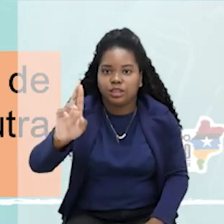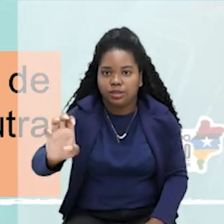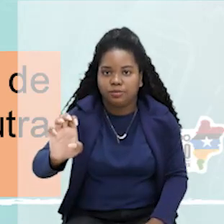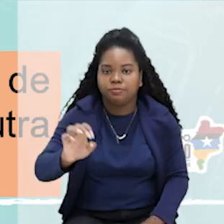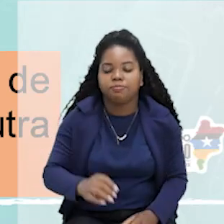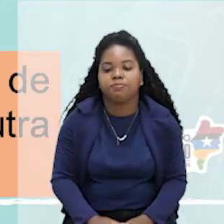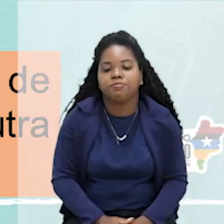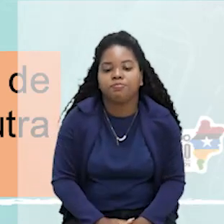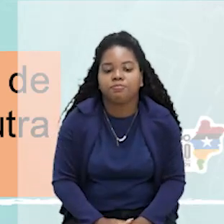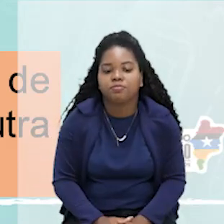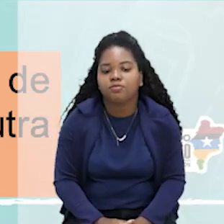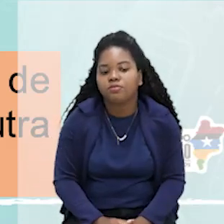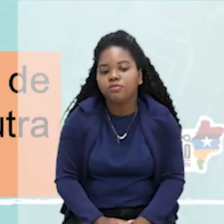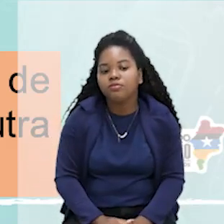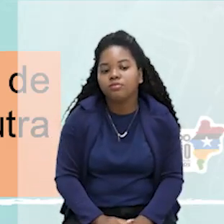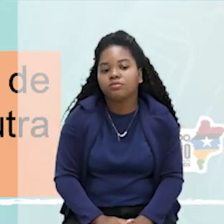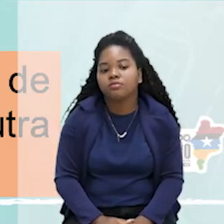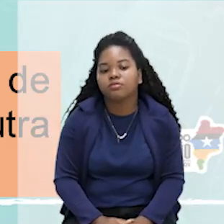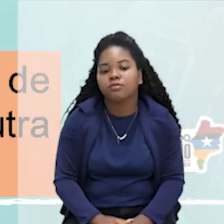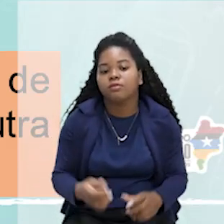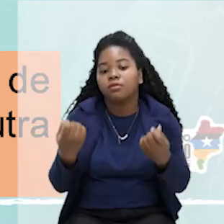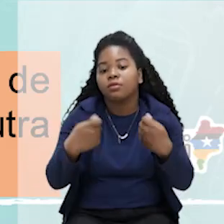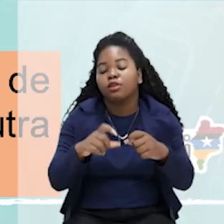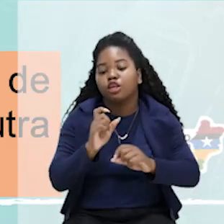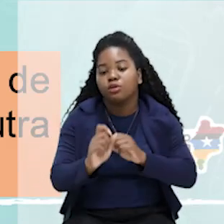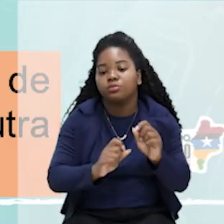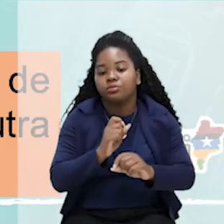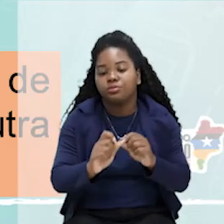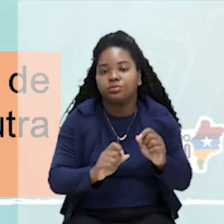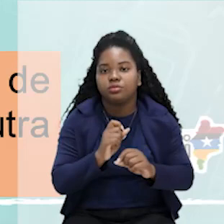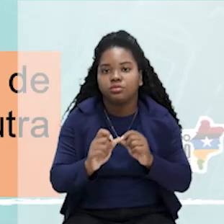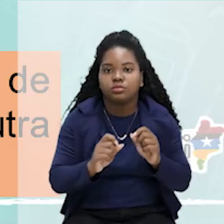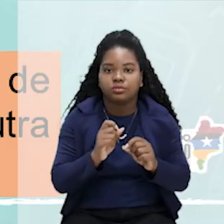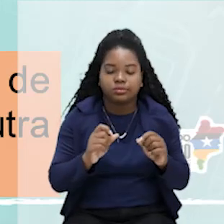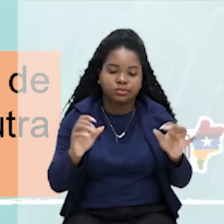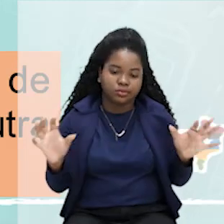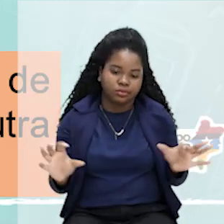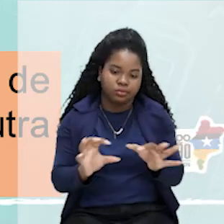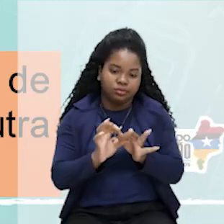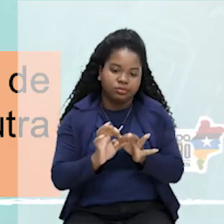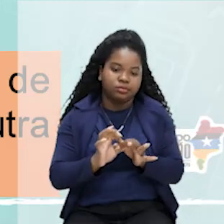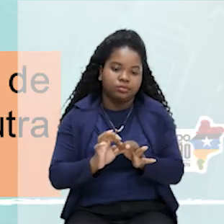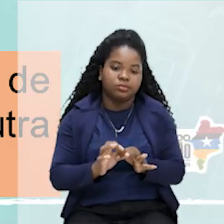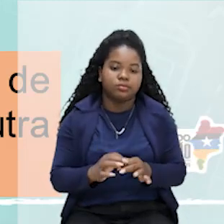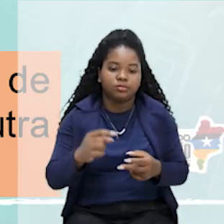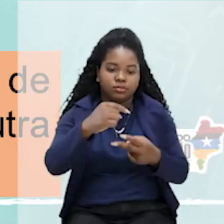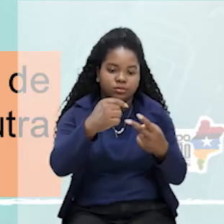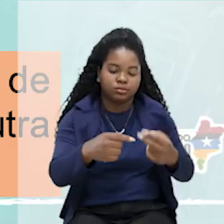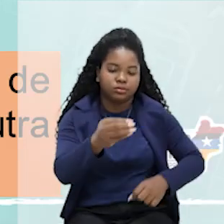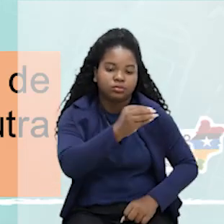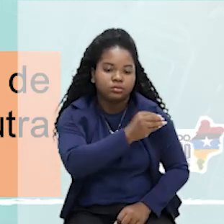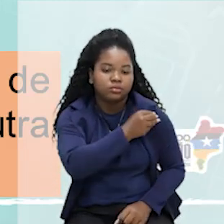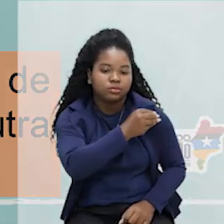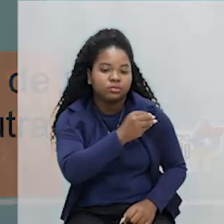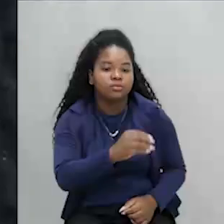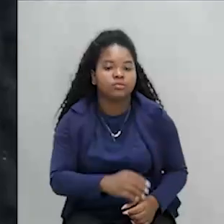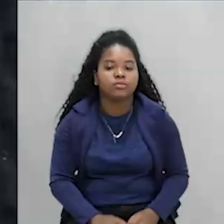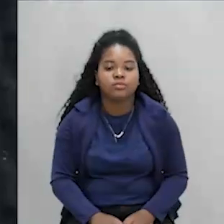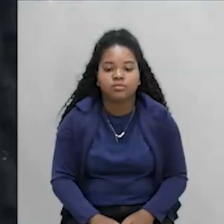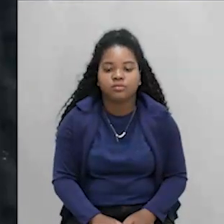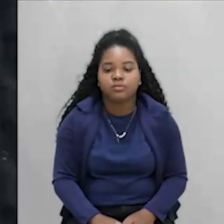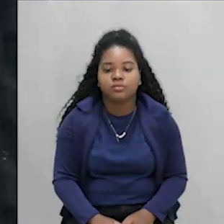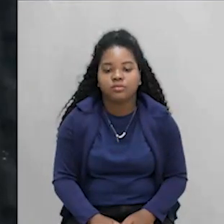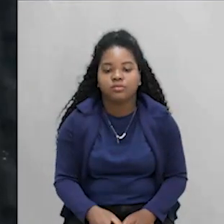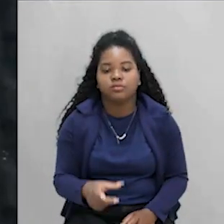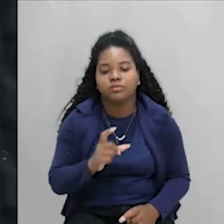ter uma desidratação intermolecular seria a combinação de dois álcools certo na presença do